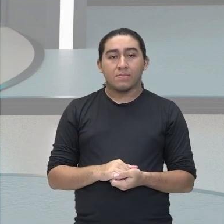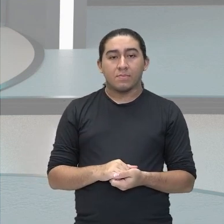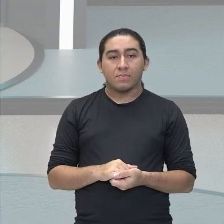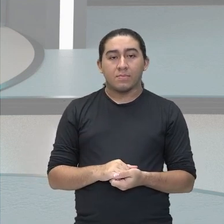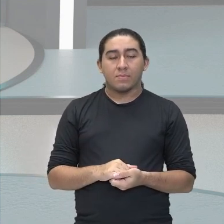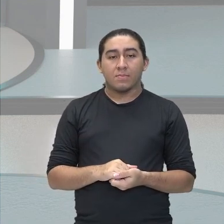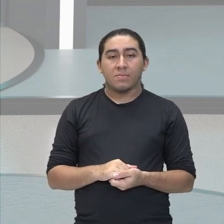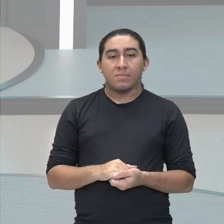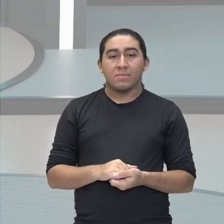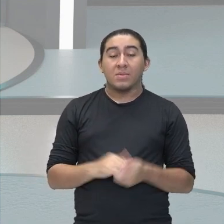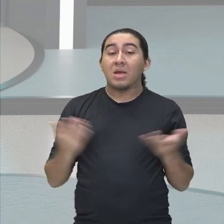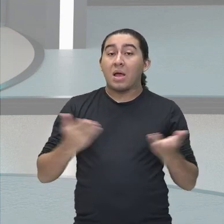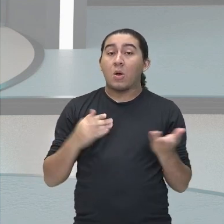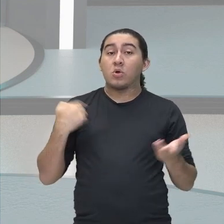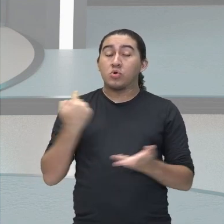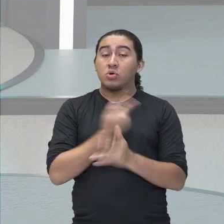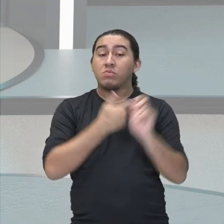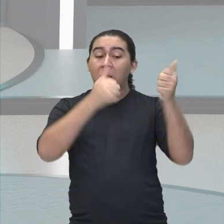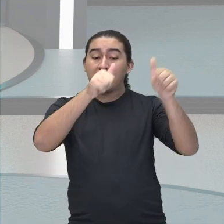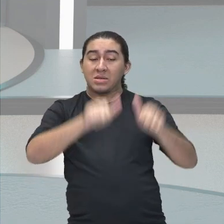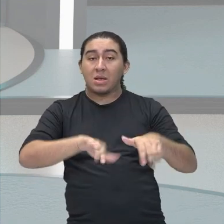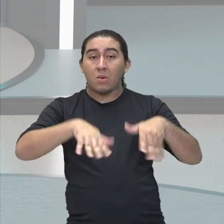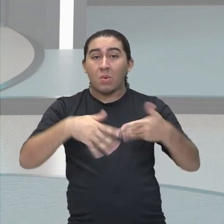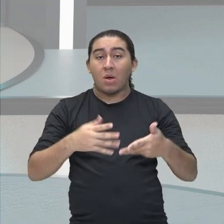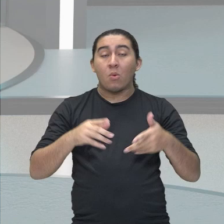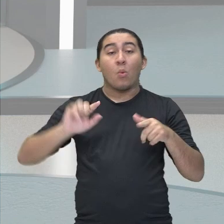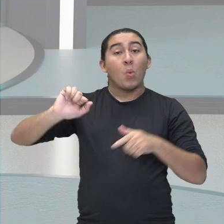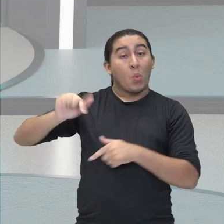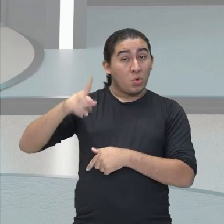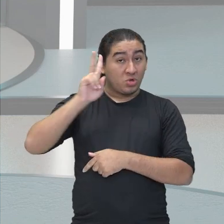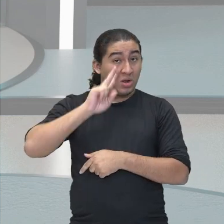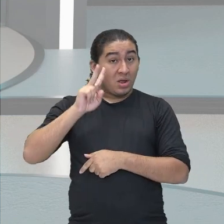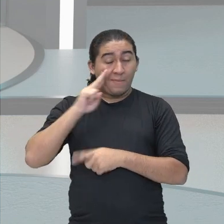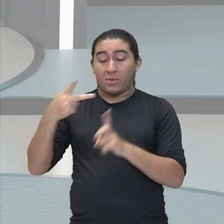né? Agora nós vamos ver do superlativo.